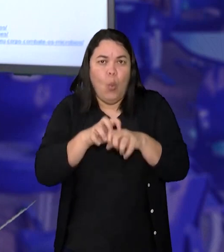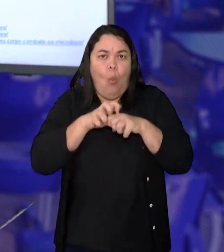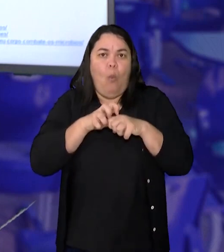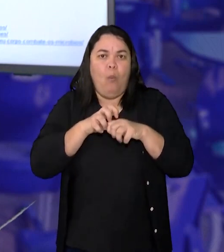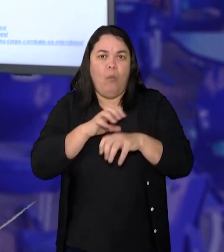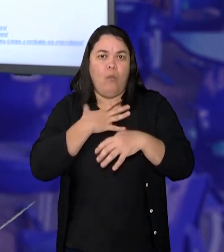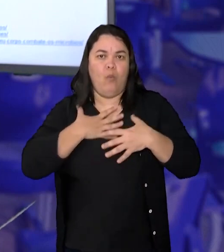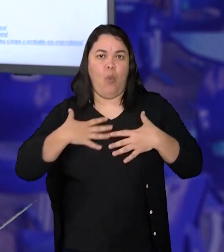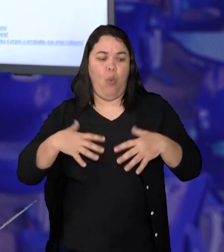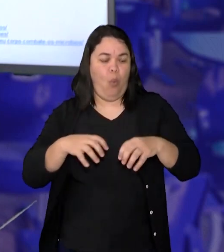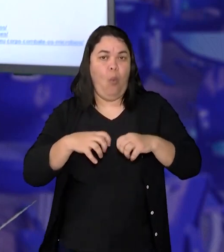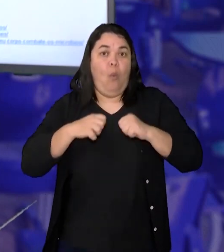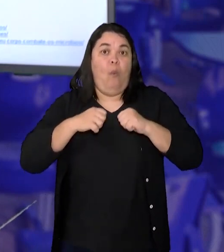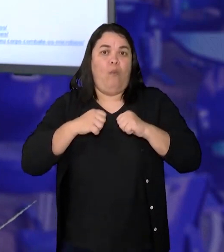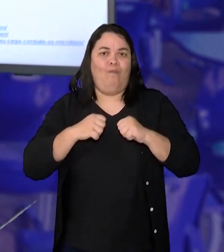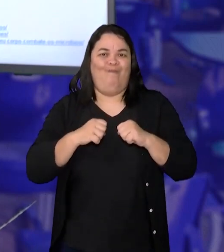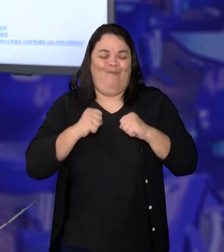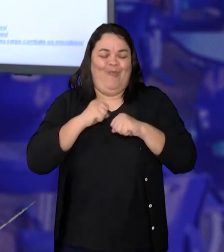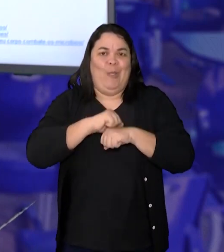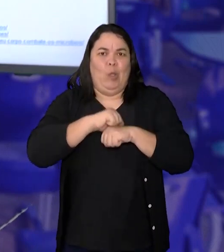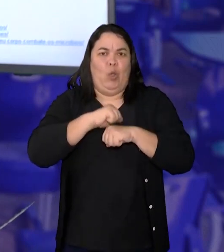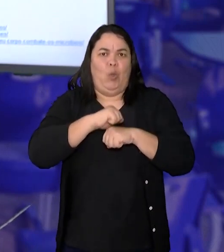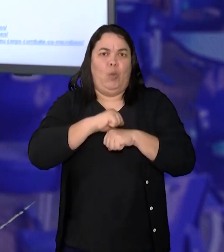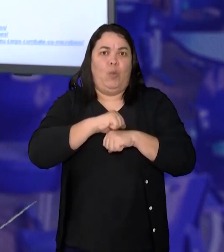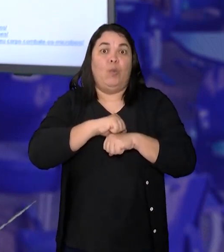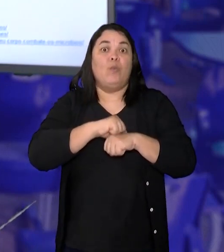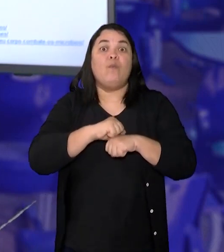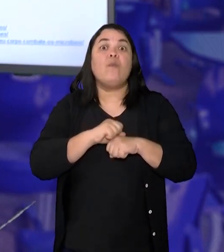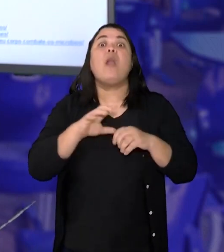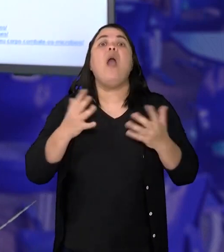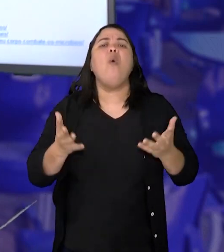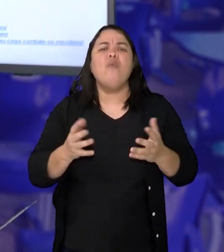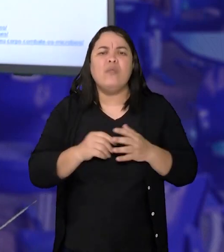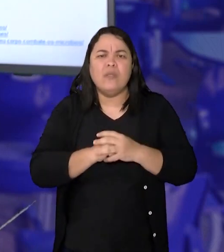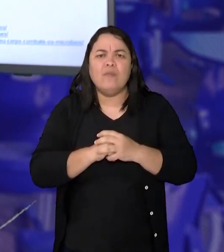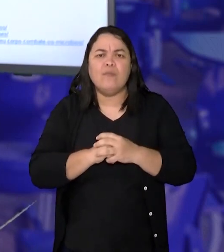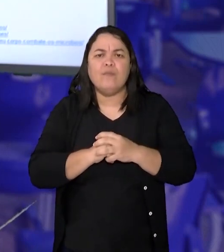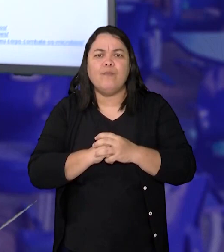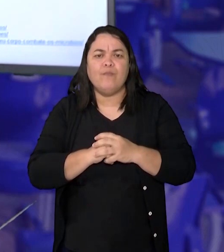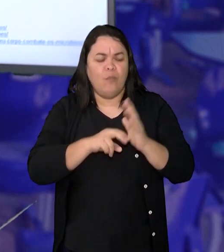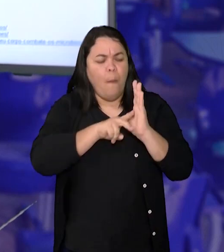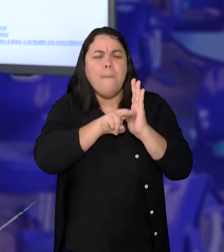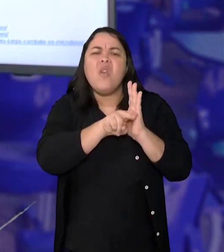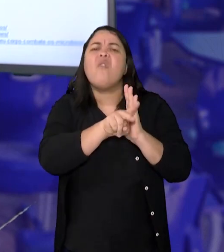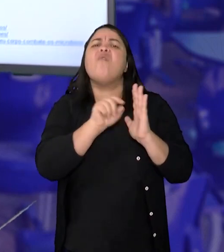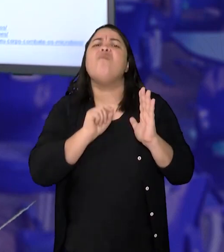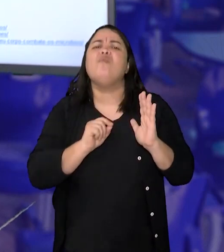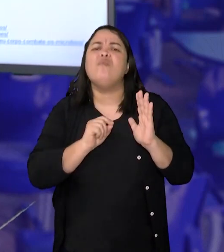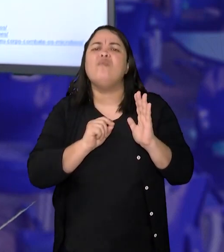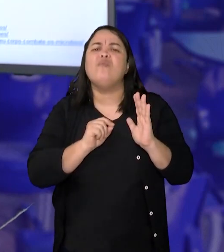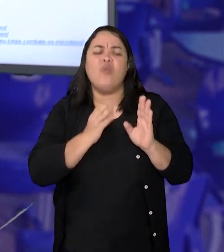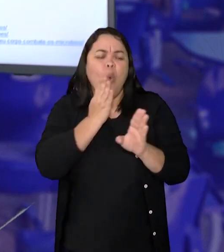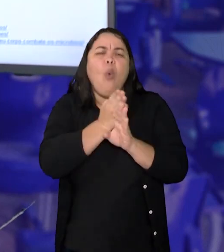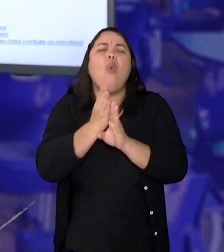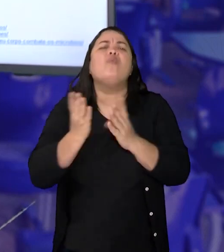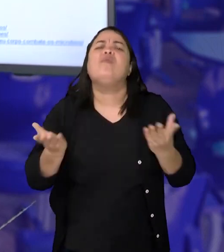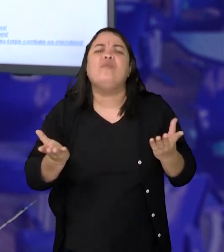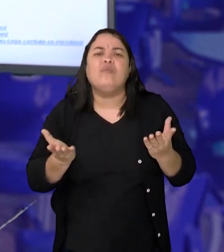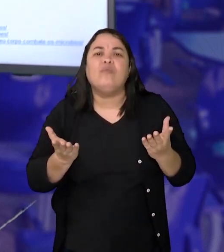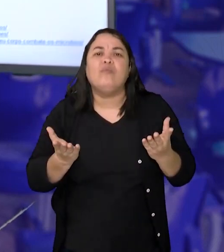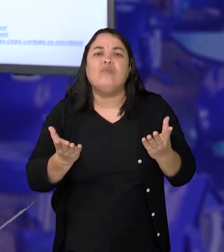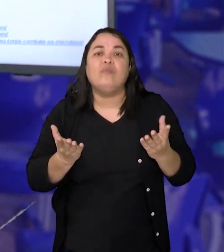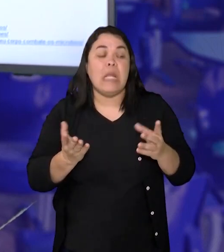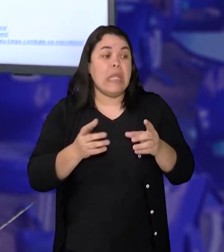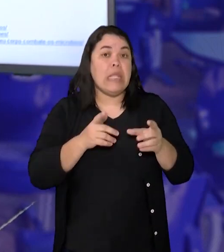E onde é que eu encontro ele? Com certeza vocês já ouviram em algum lugar o professor falando. É aquele micróbio que a gente encontra